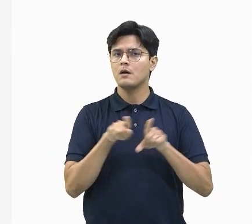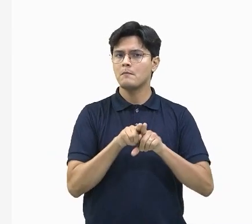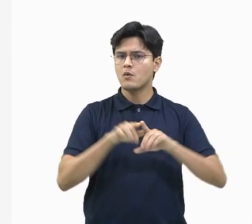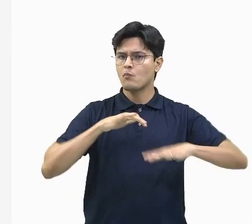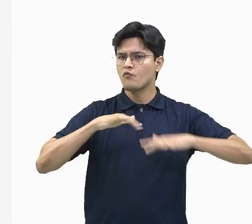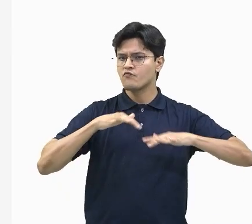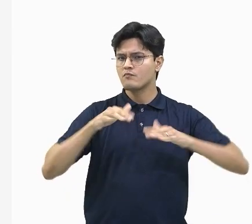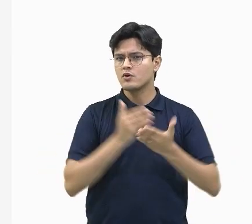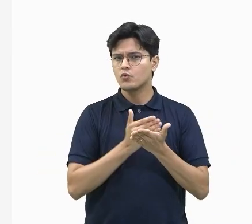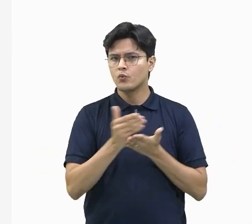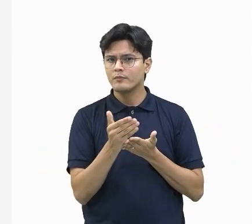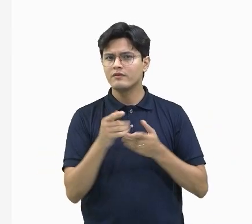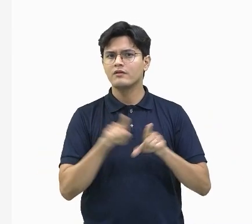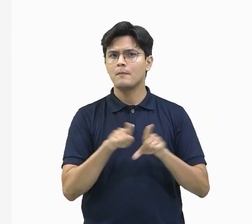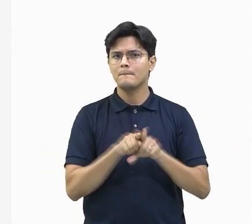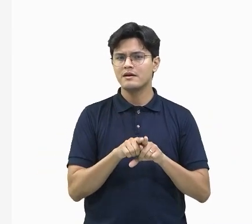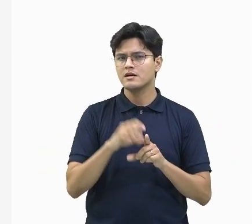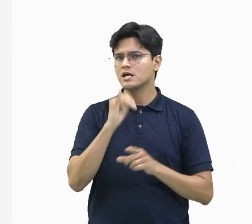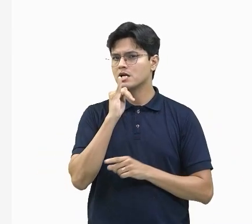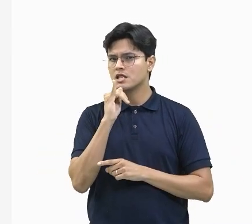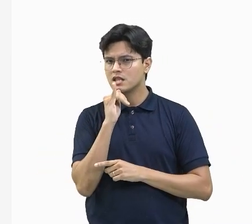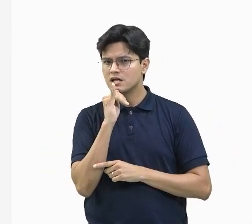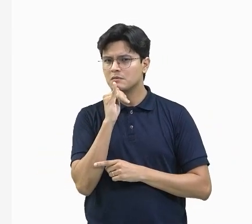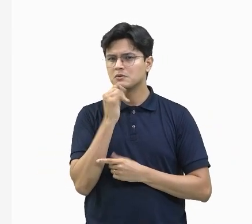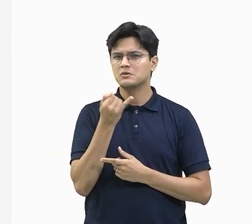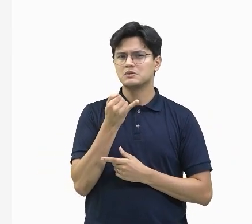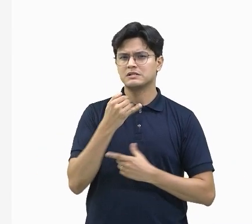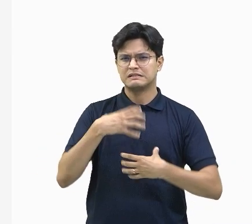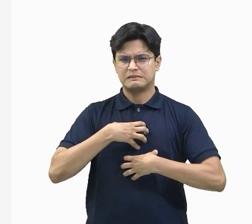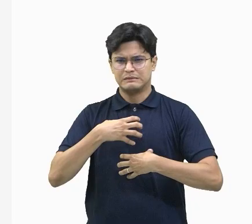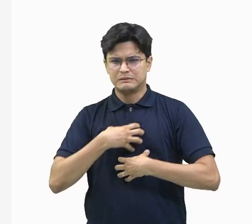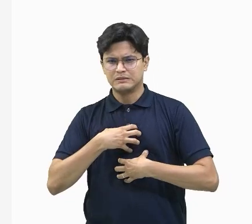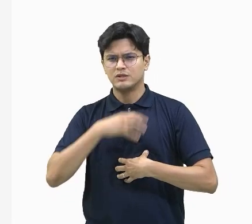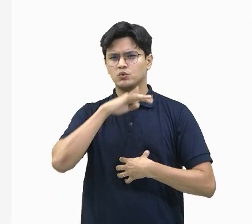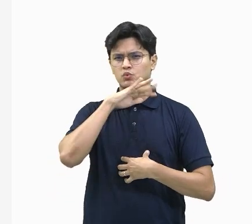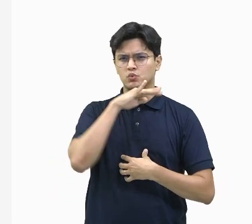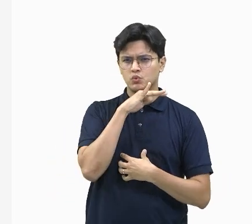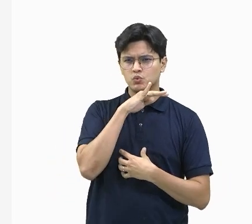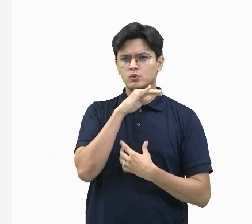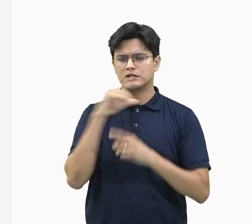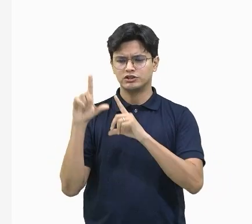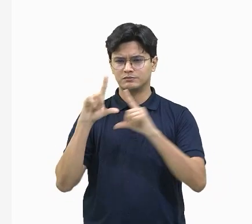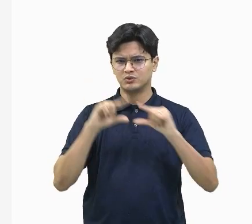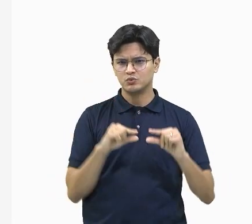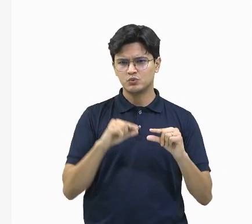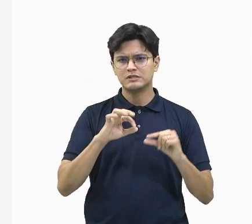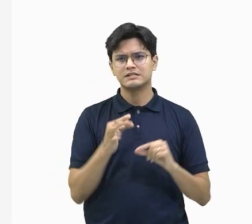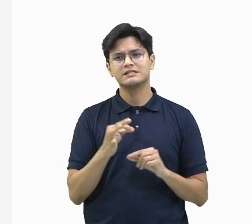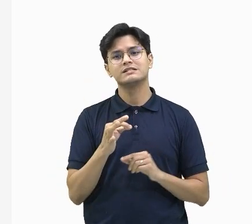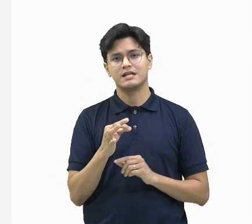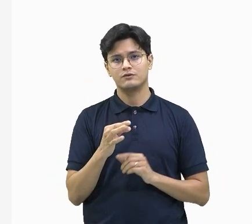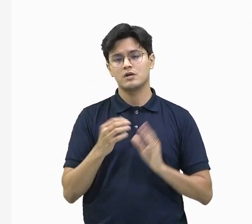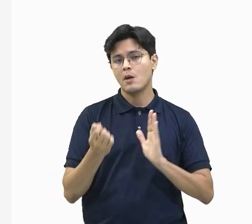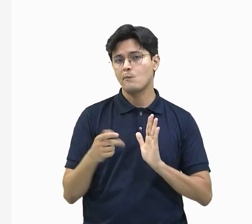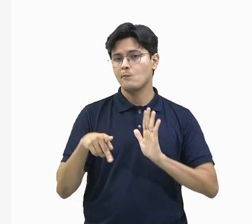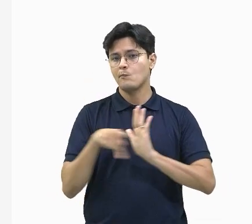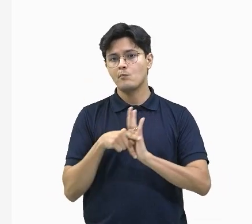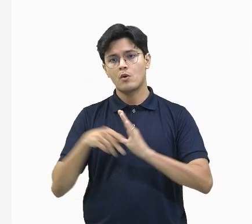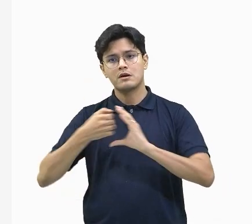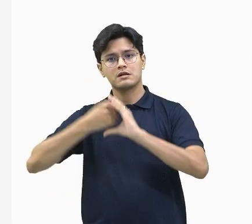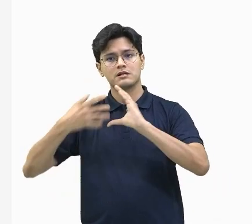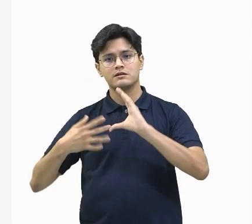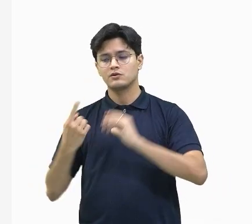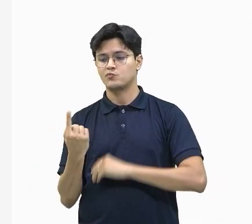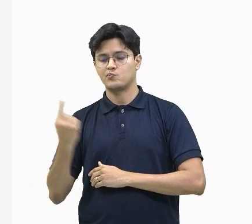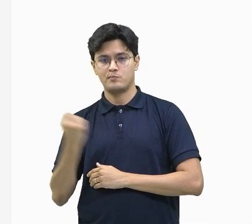desses sintomas de enjoos, né, essa náusea, entre outras coisas, que caracterizaram o primeiro trimestre. E é nessa